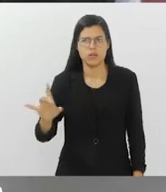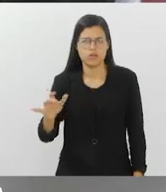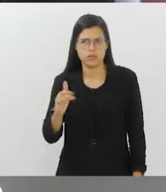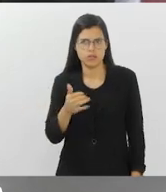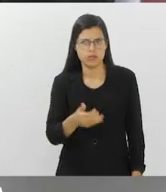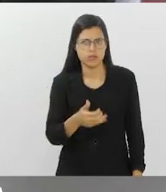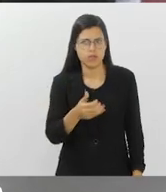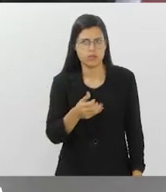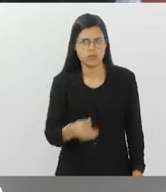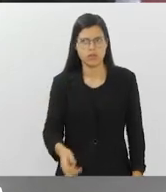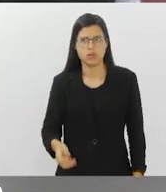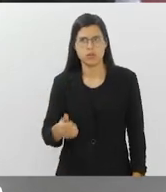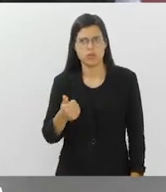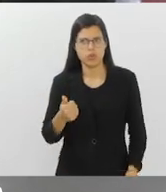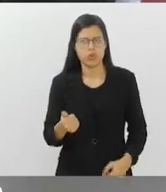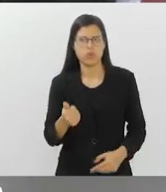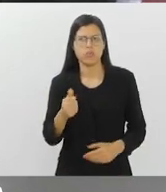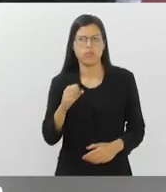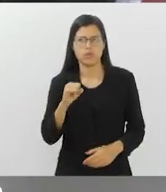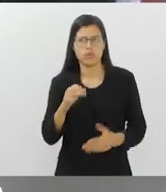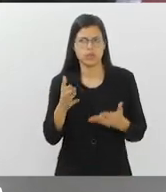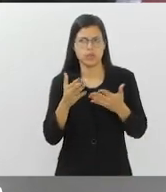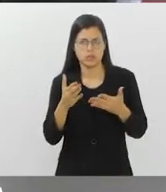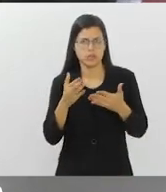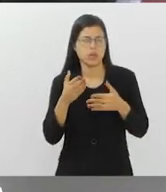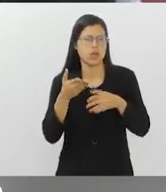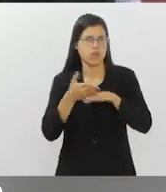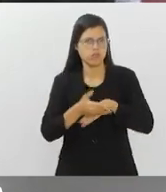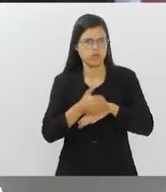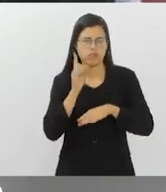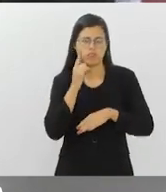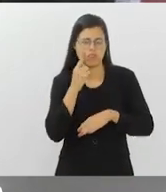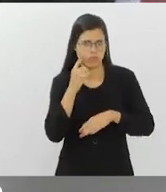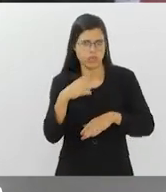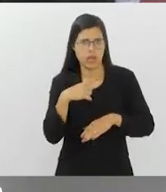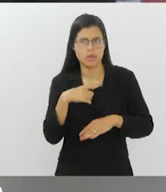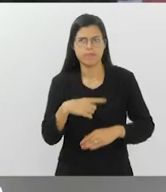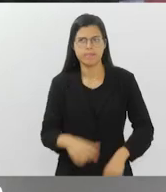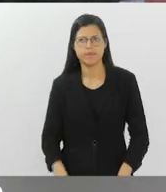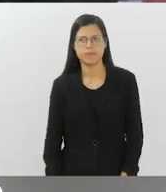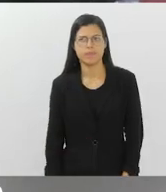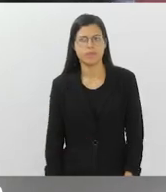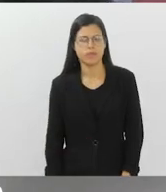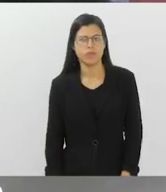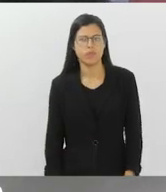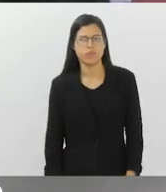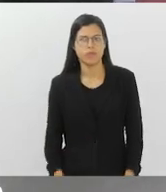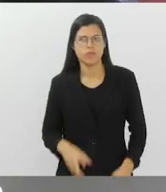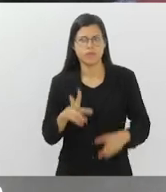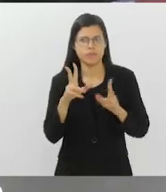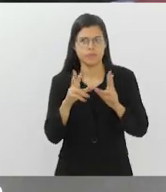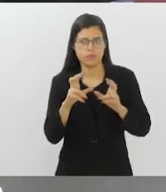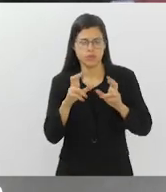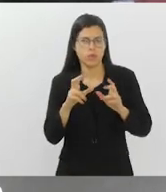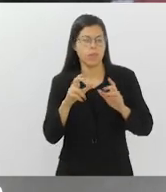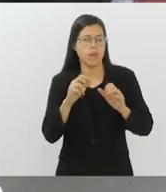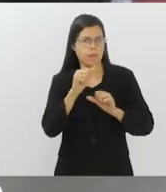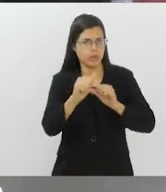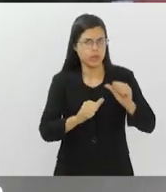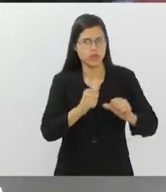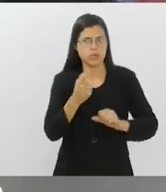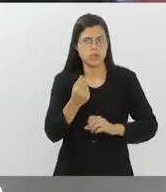operadoras lá. O senhor, caso queira consultar, está lá à disposição. Com relação à questão do reajuste individual, houve sim um reajuste